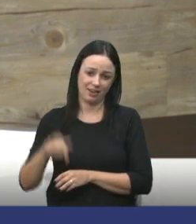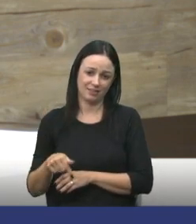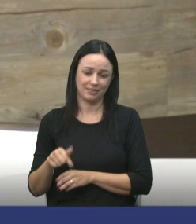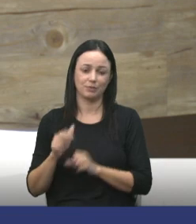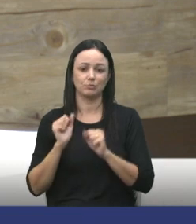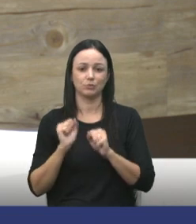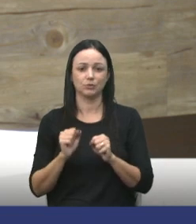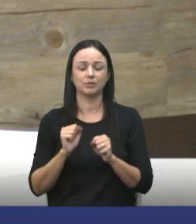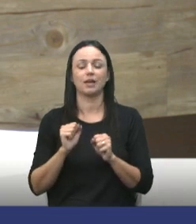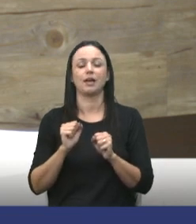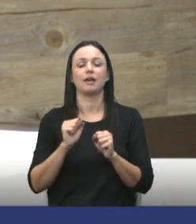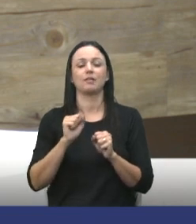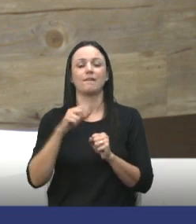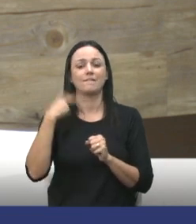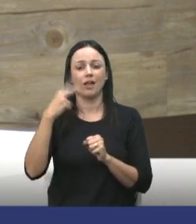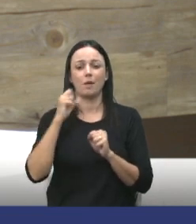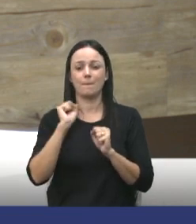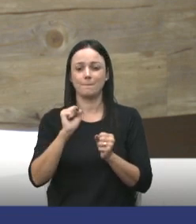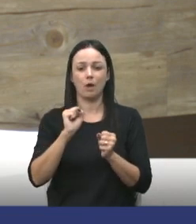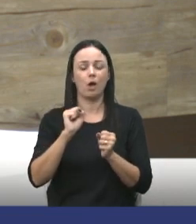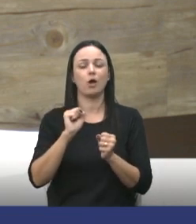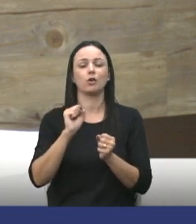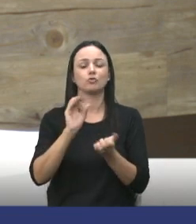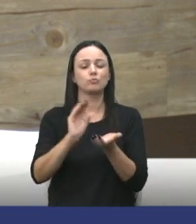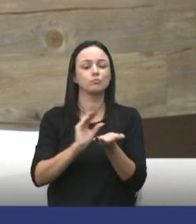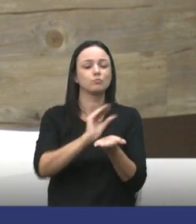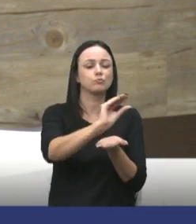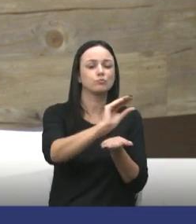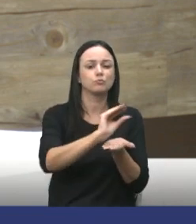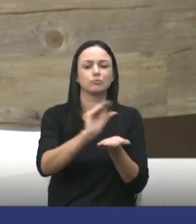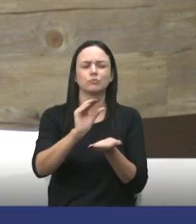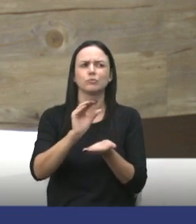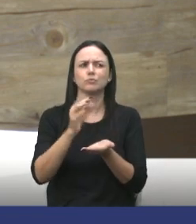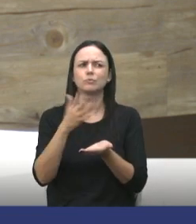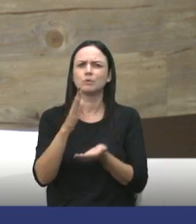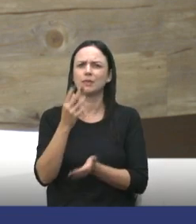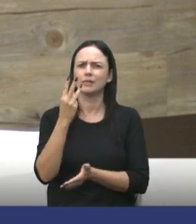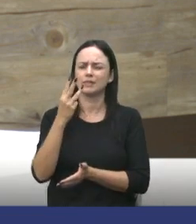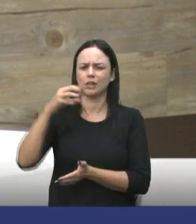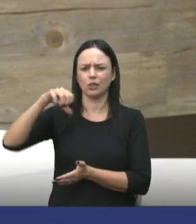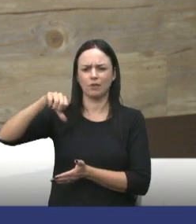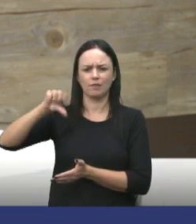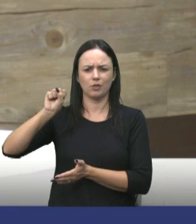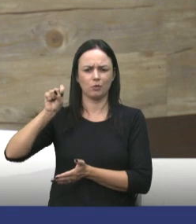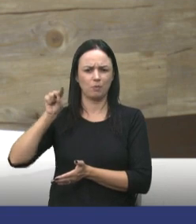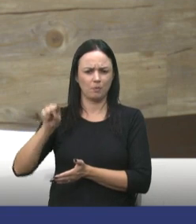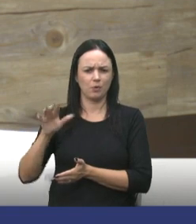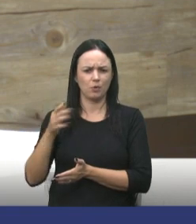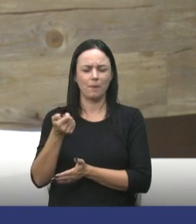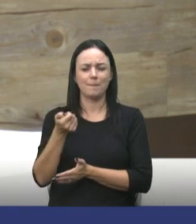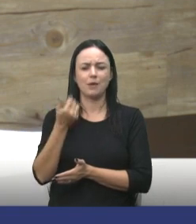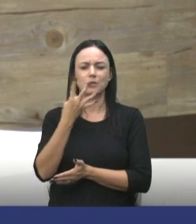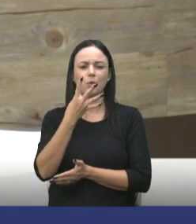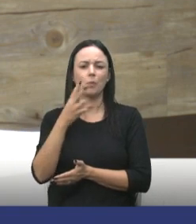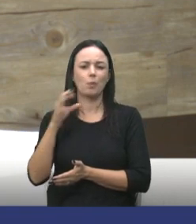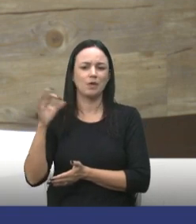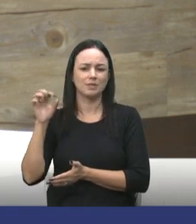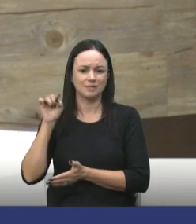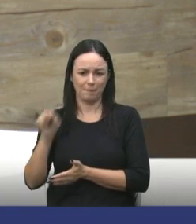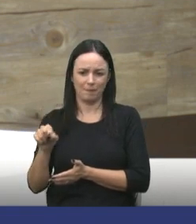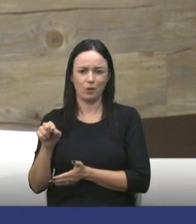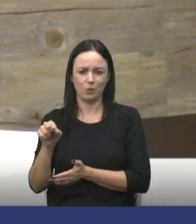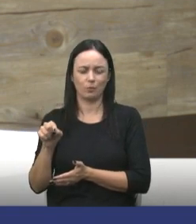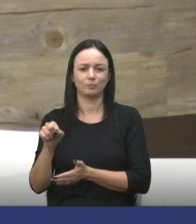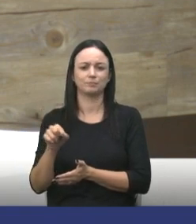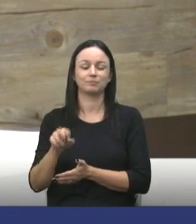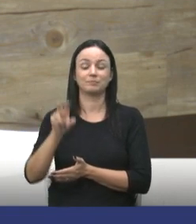de disponibilizar um valor que chega próximo, né, 398 mil, acredito, né, próximo de 400 mil, né, sendo